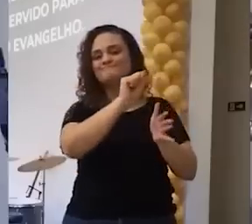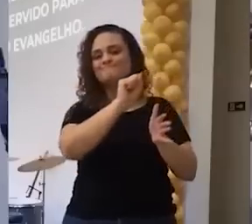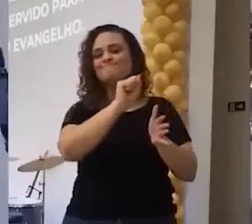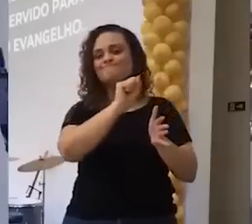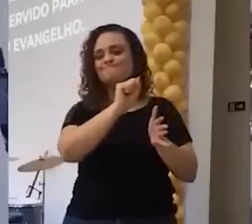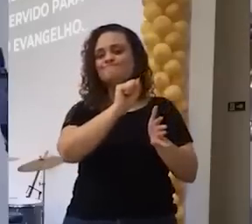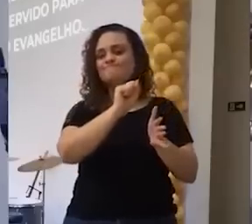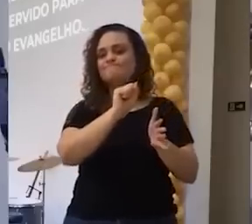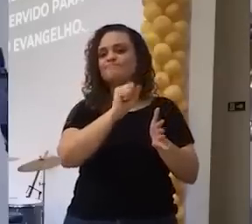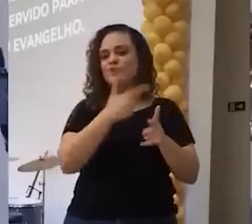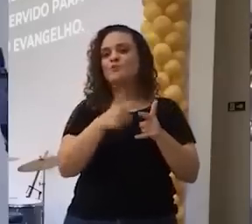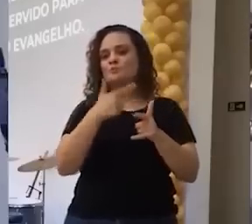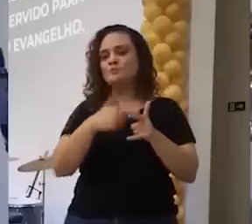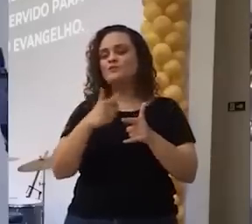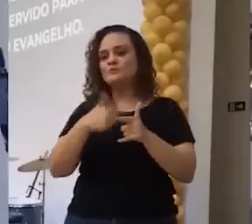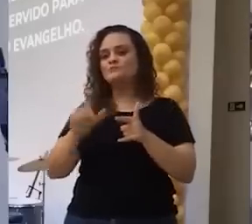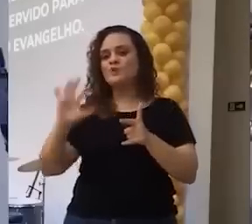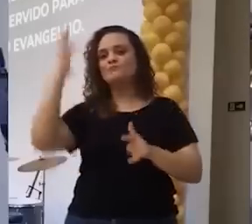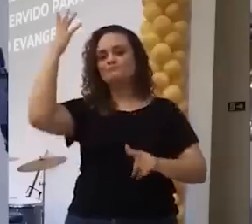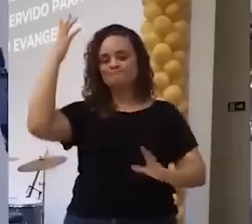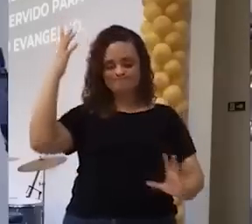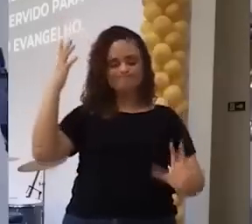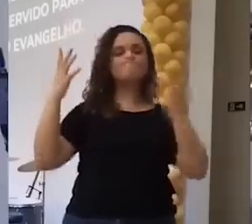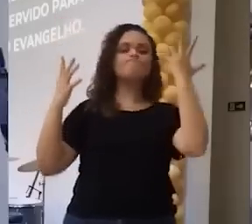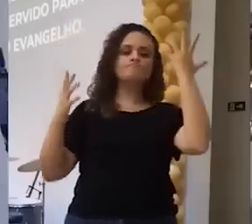circunstâncias, circunstâncias.